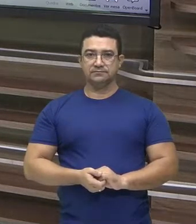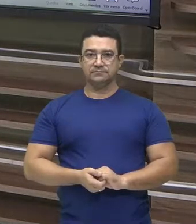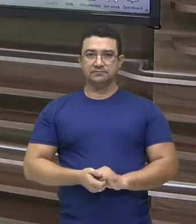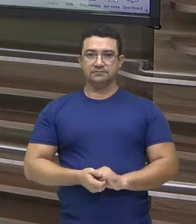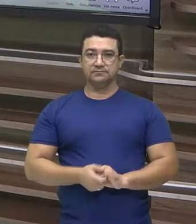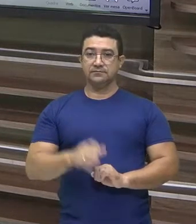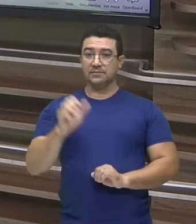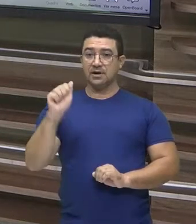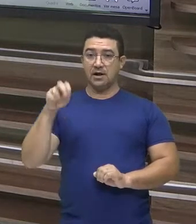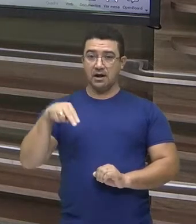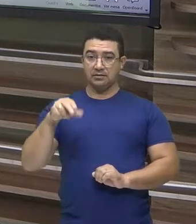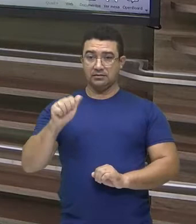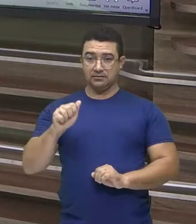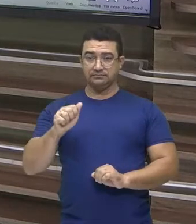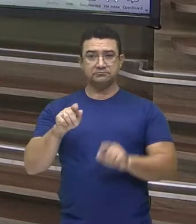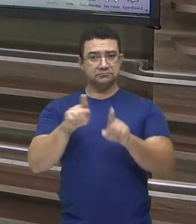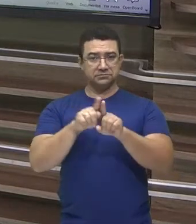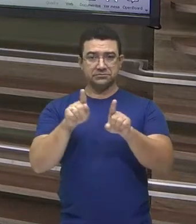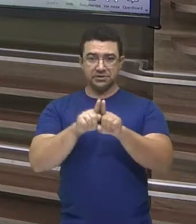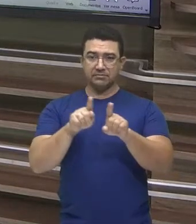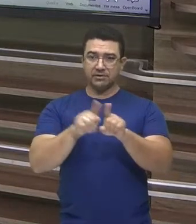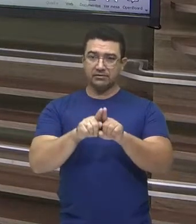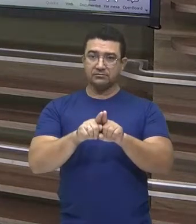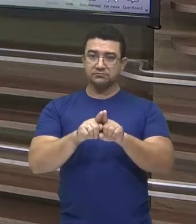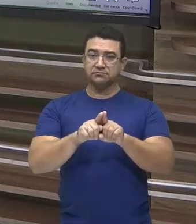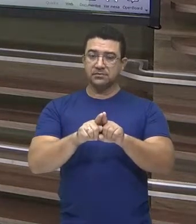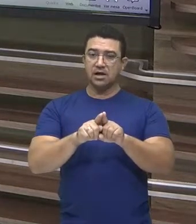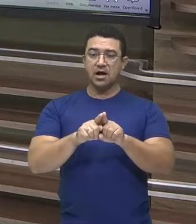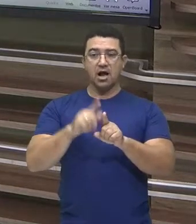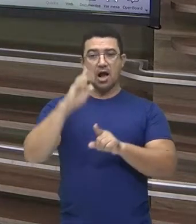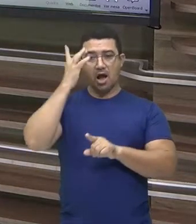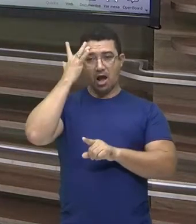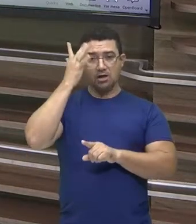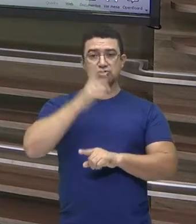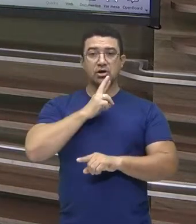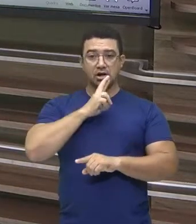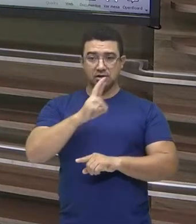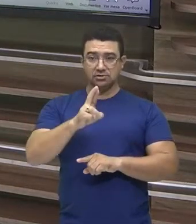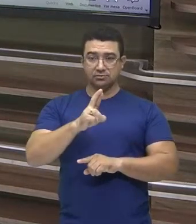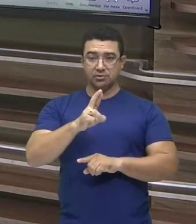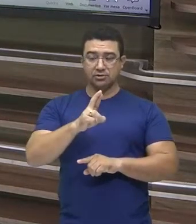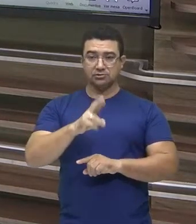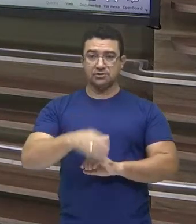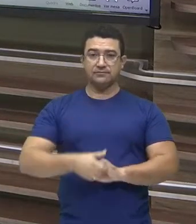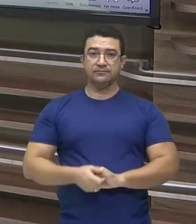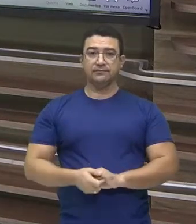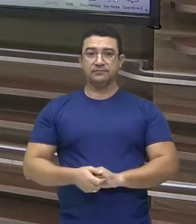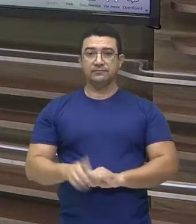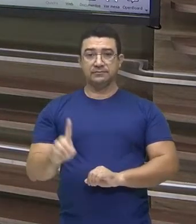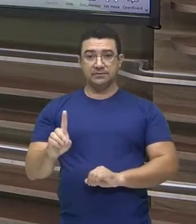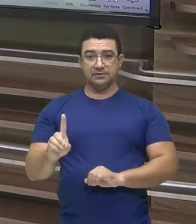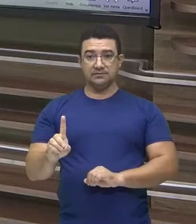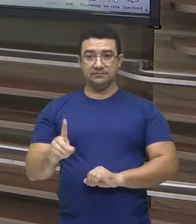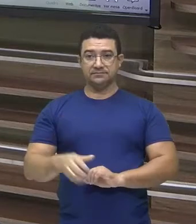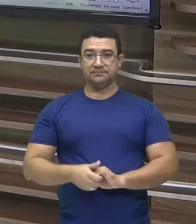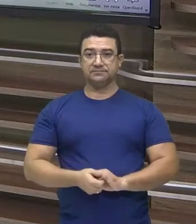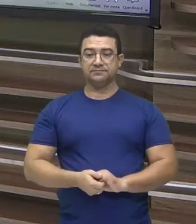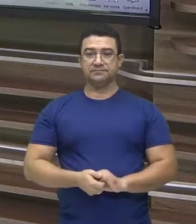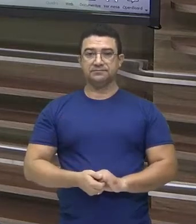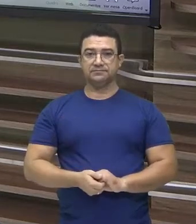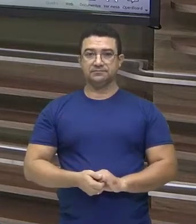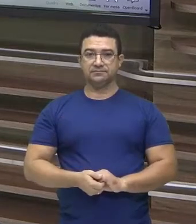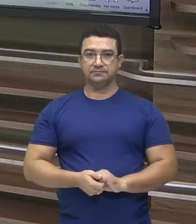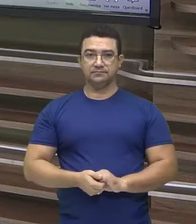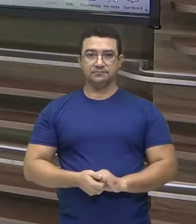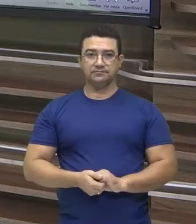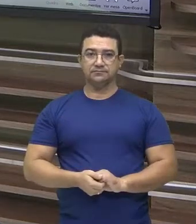A Ana Beatriz também está dizendo que a opção da letra 20, do número 20, perdão, é a letra D. Estou vendo